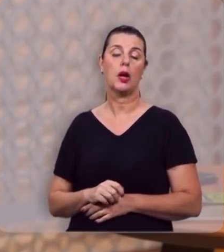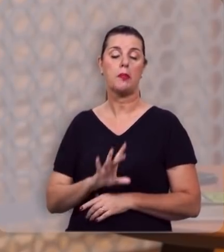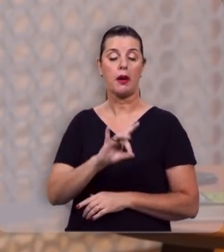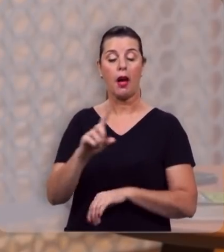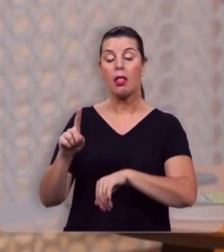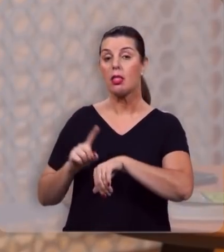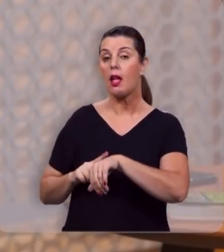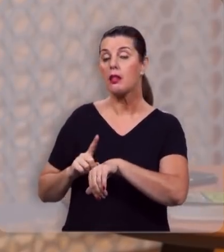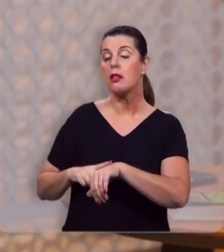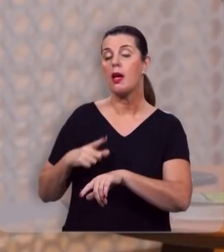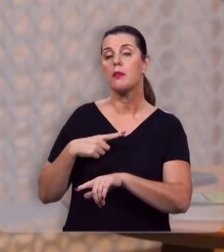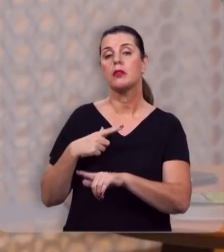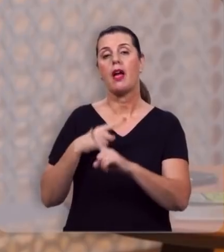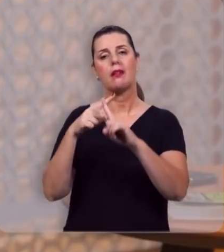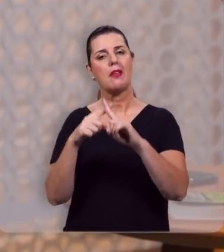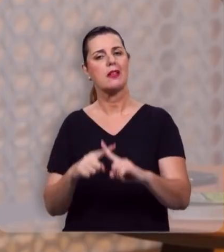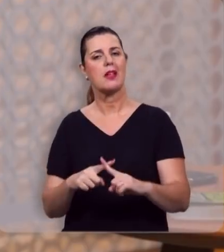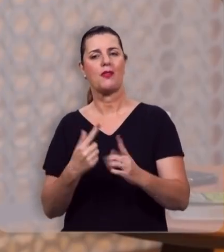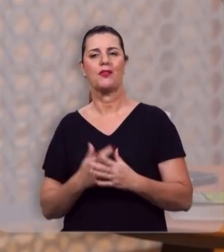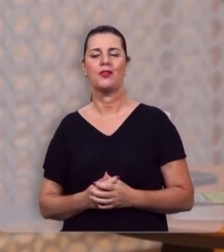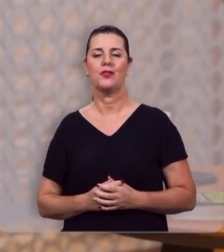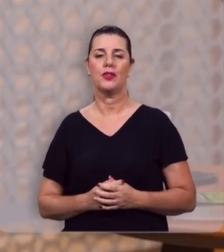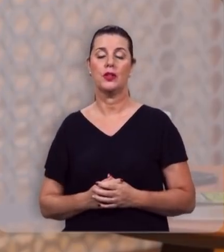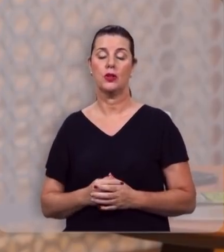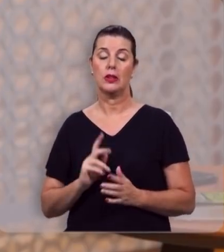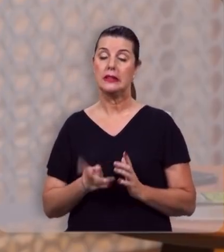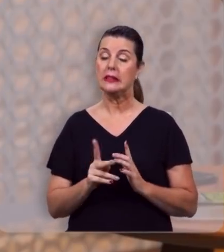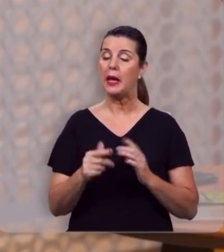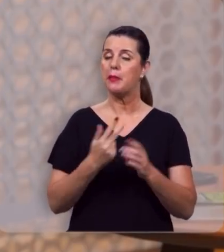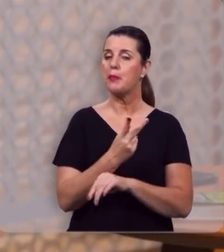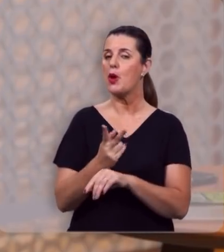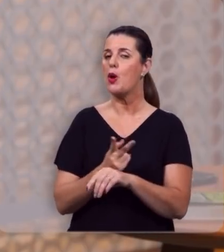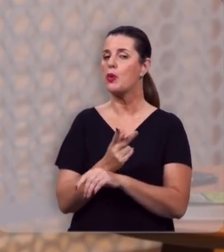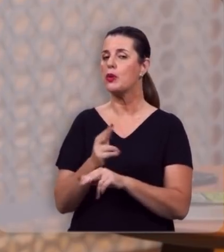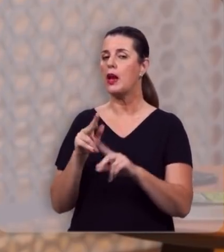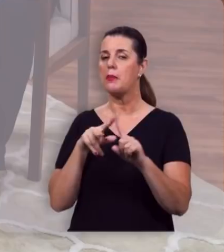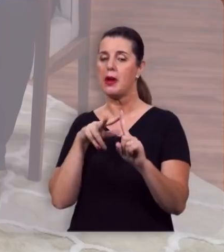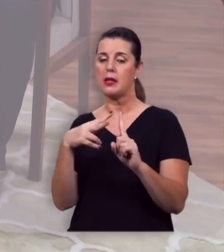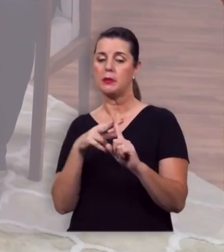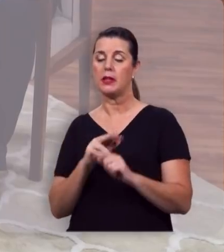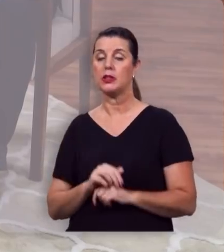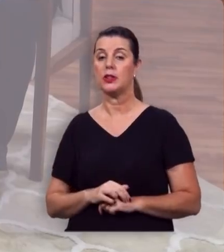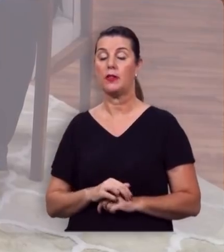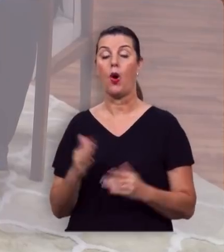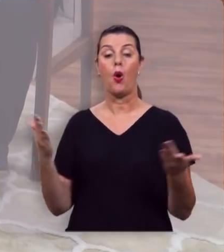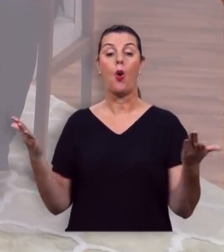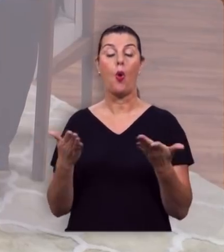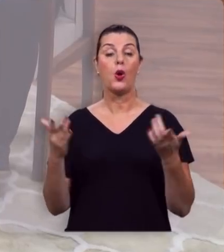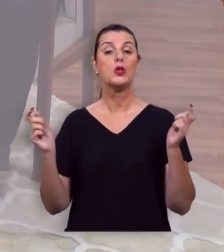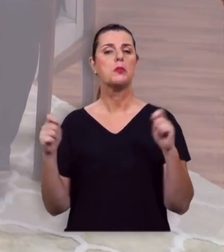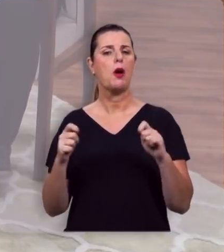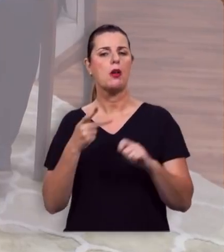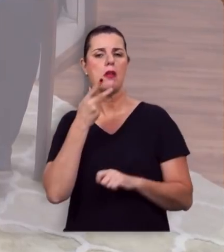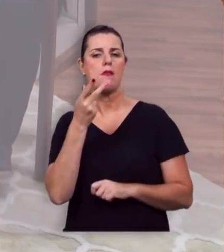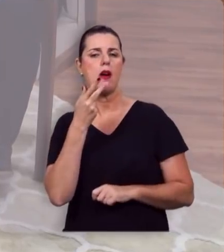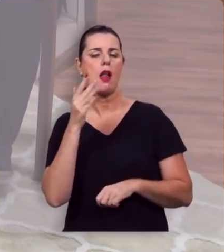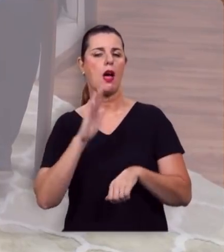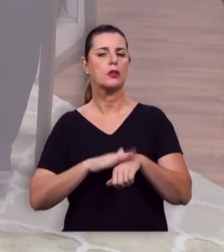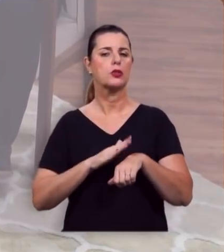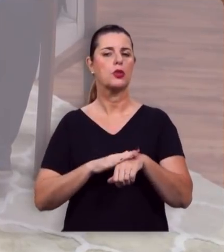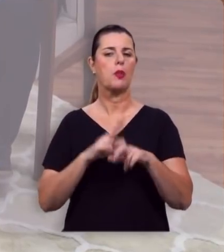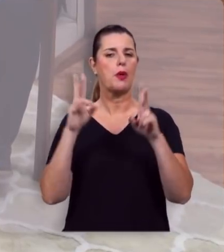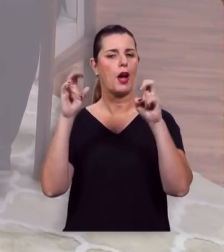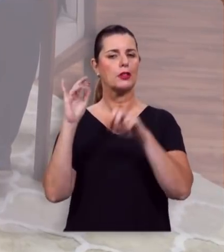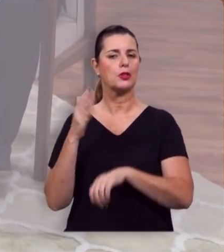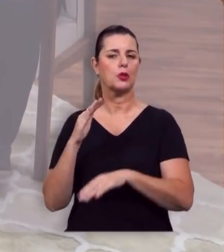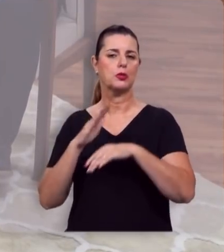momento tem os seus desafios e nós então sempre somos procurados nessa perspectiva. E hoje a gente pode falar então de um assunto tão prático